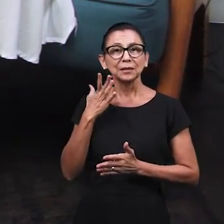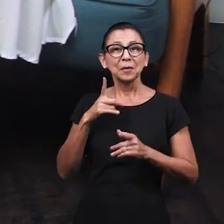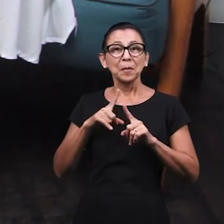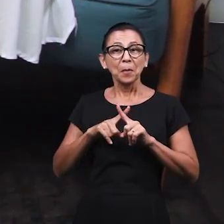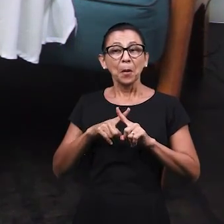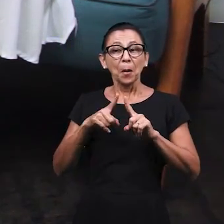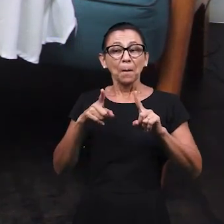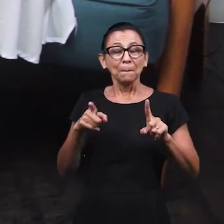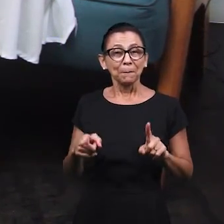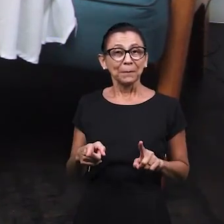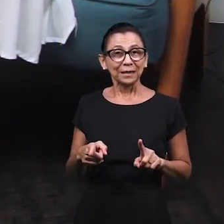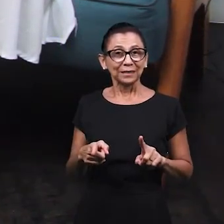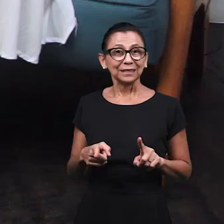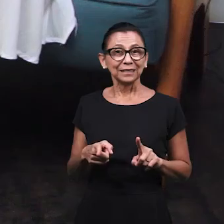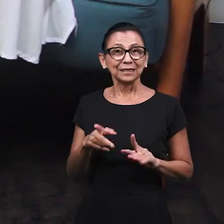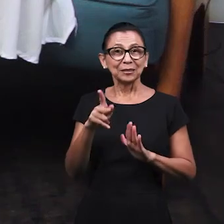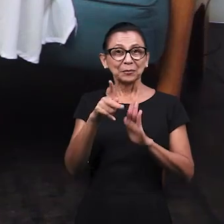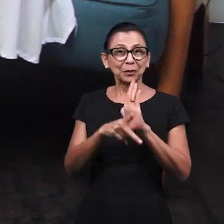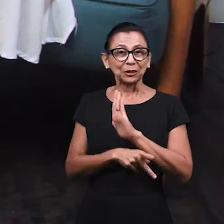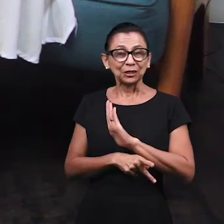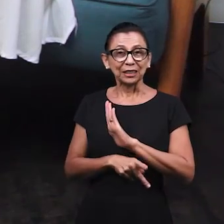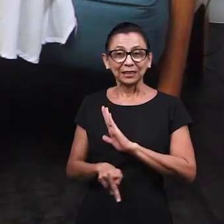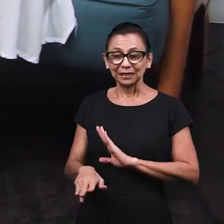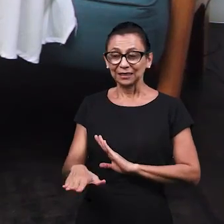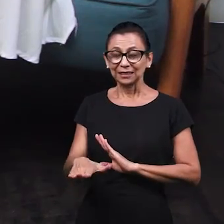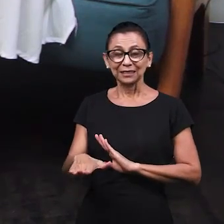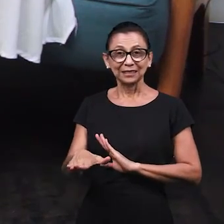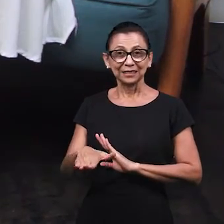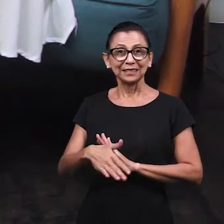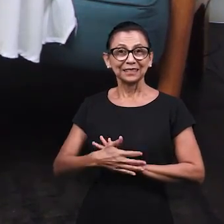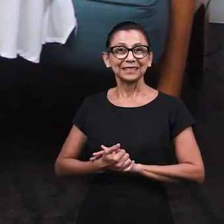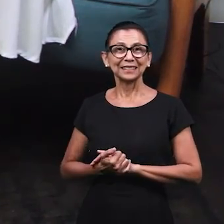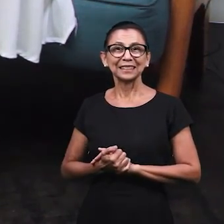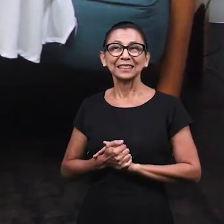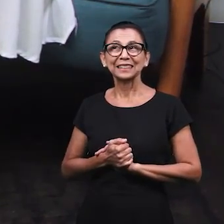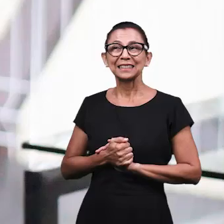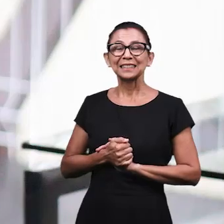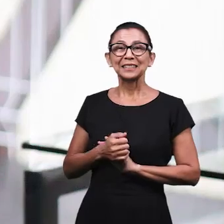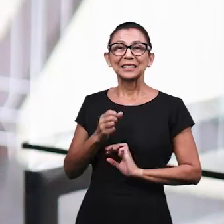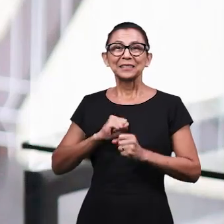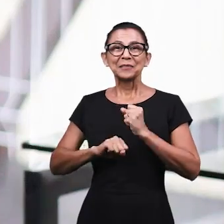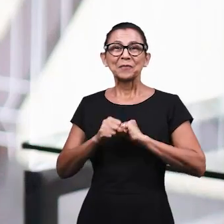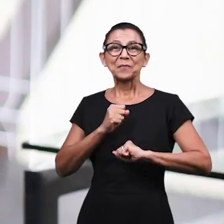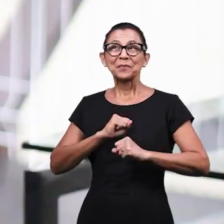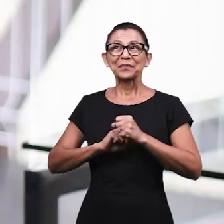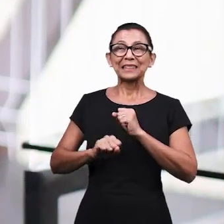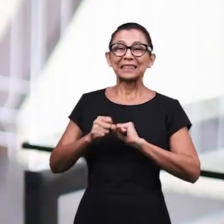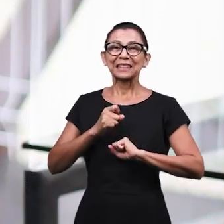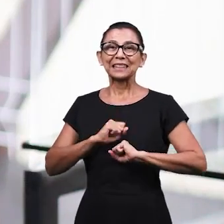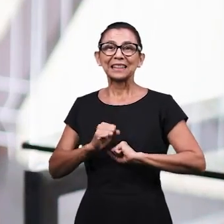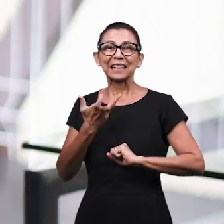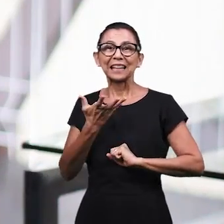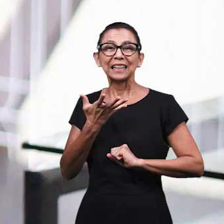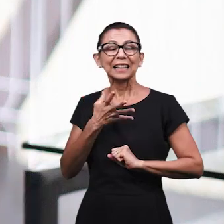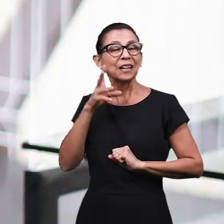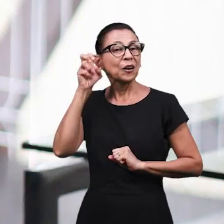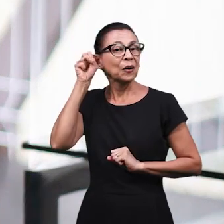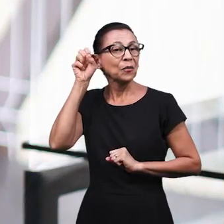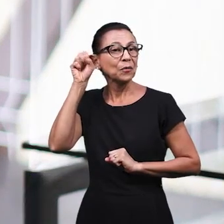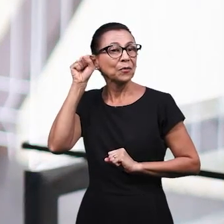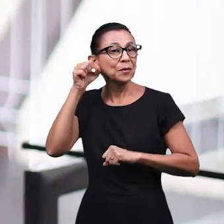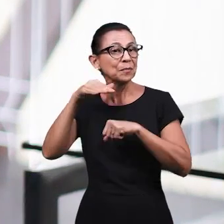um conteúdo para enterter as nossas crianças e trazer a elas o desejo